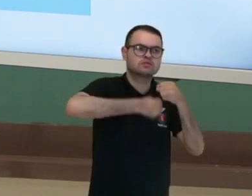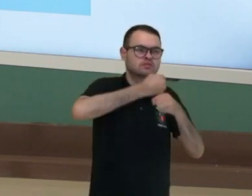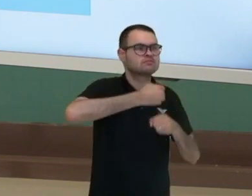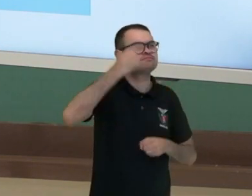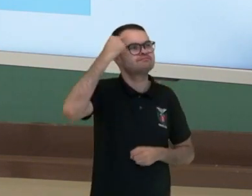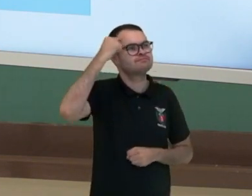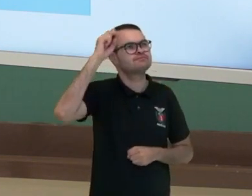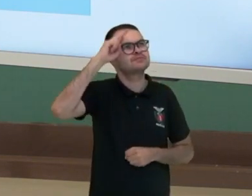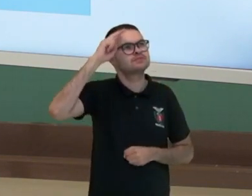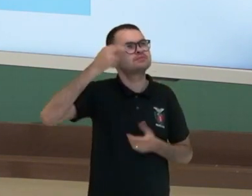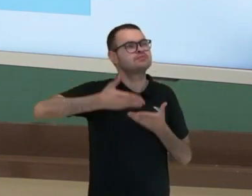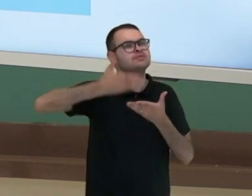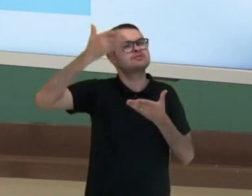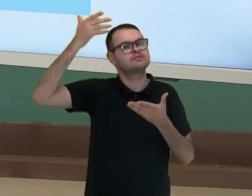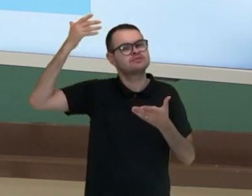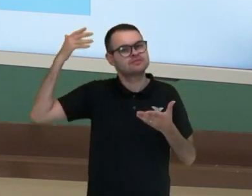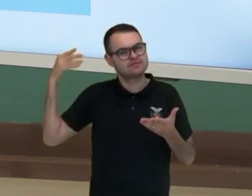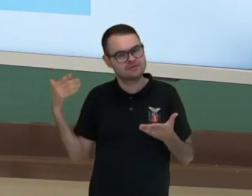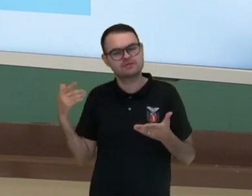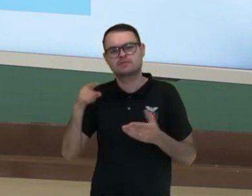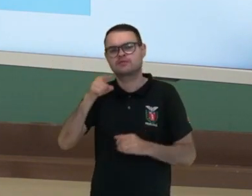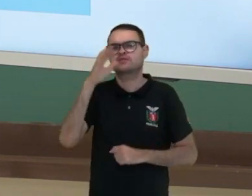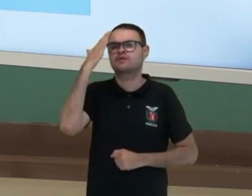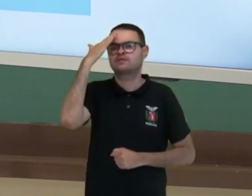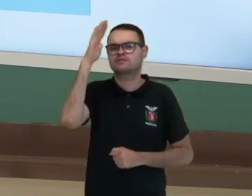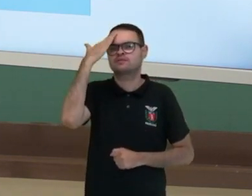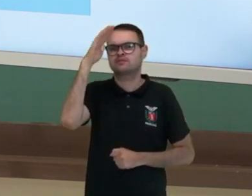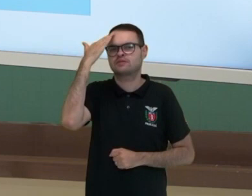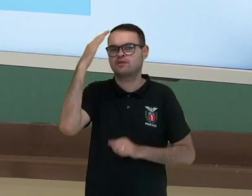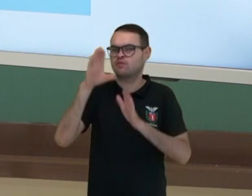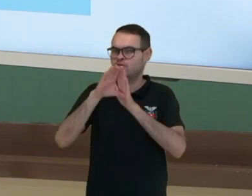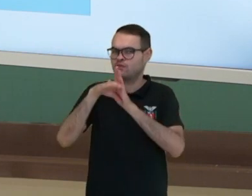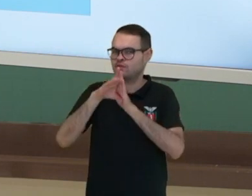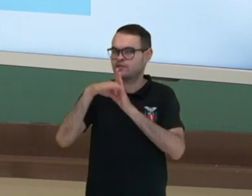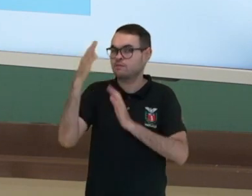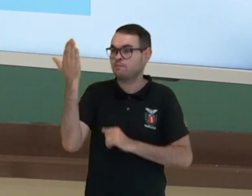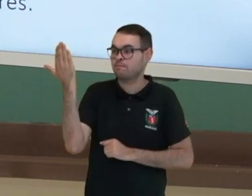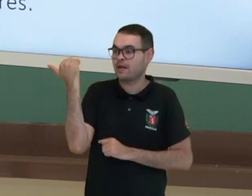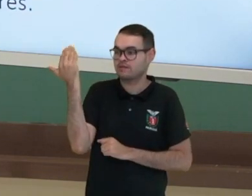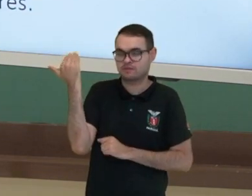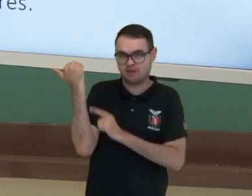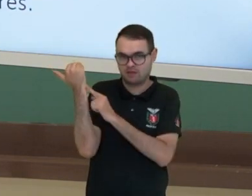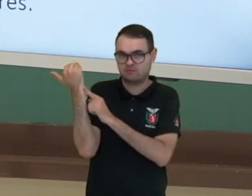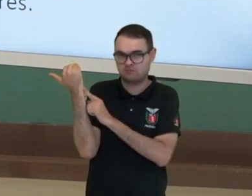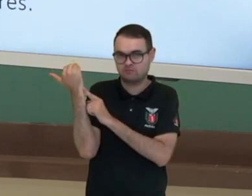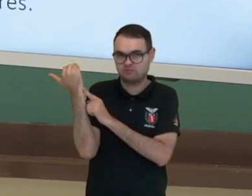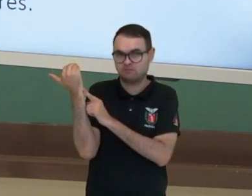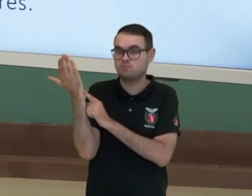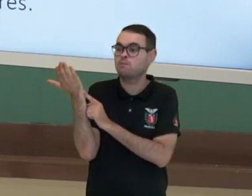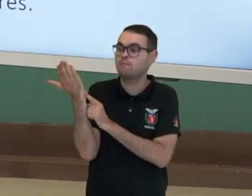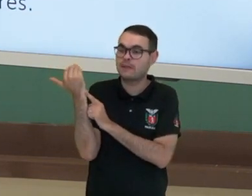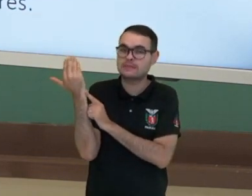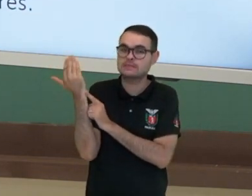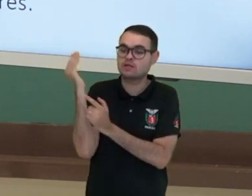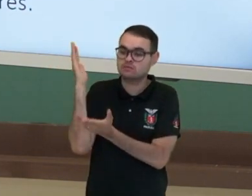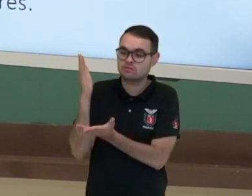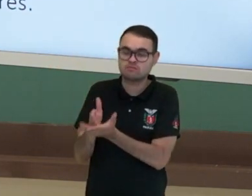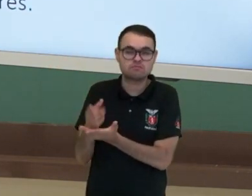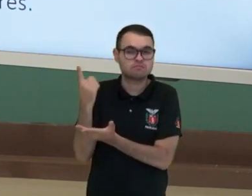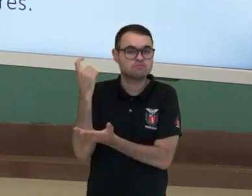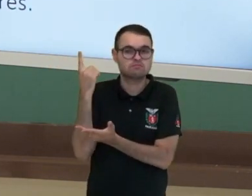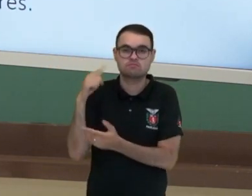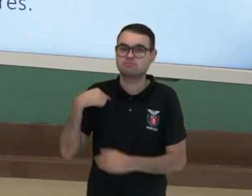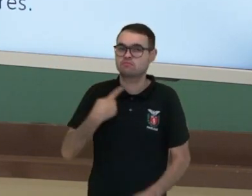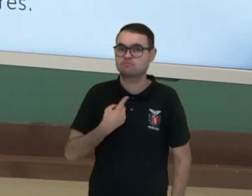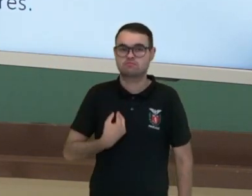o nosso passado, para você entender esse conceito, né, de passado. O passado é um fato único em